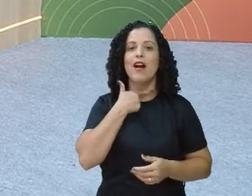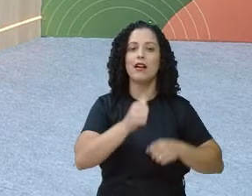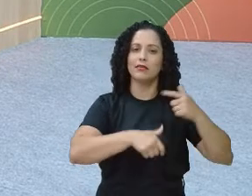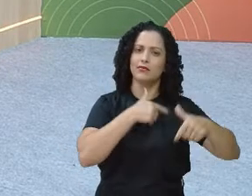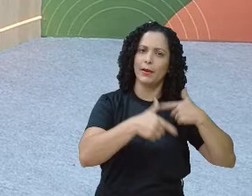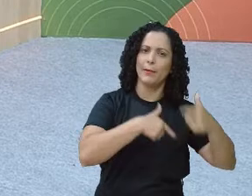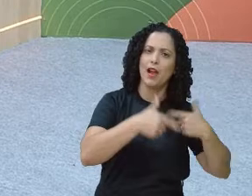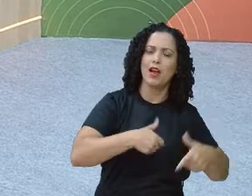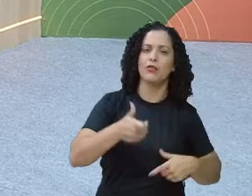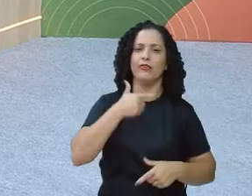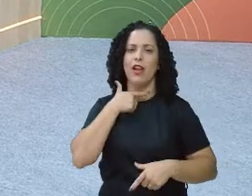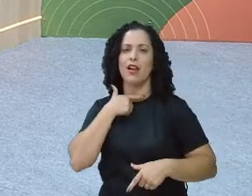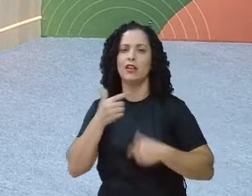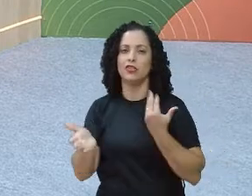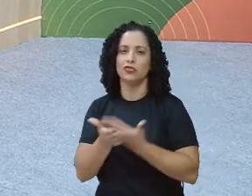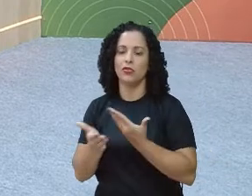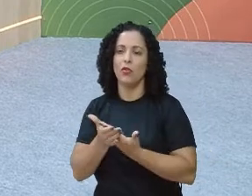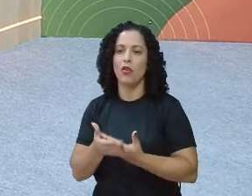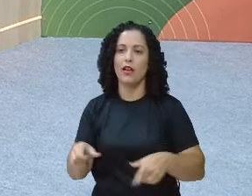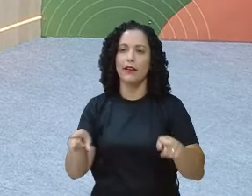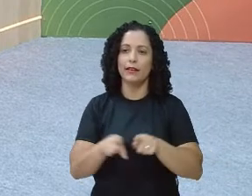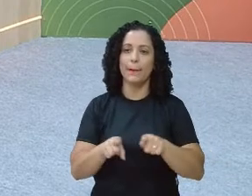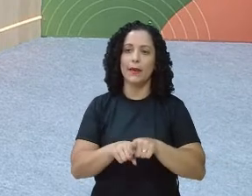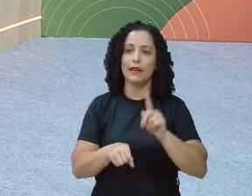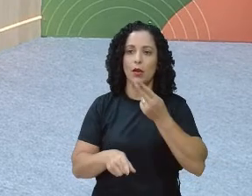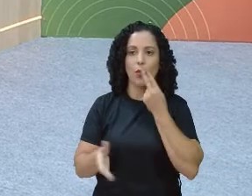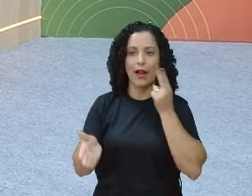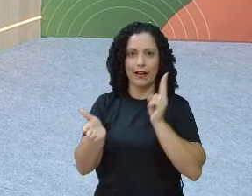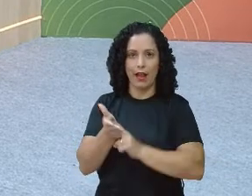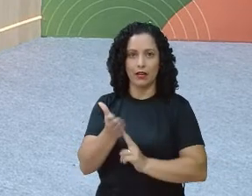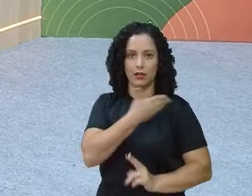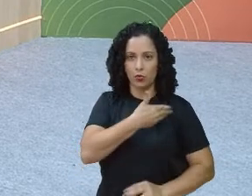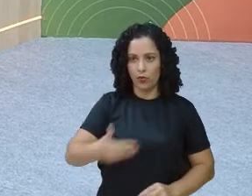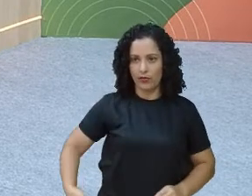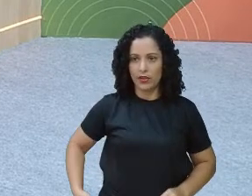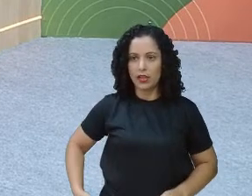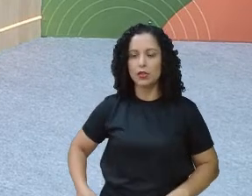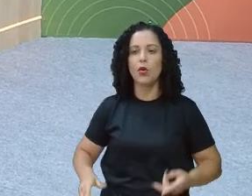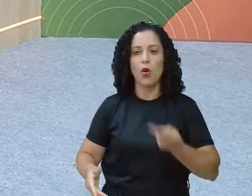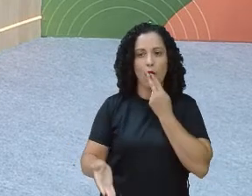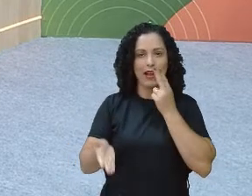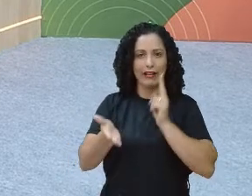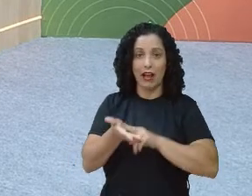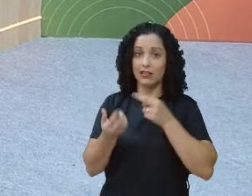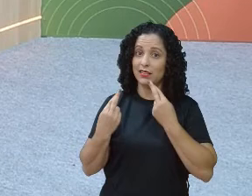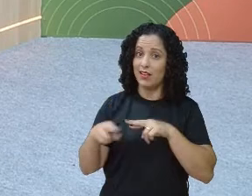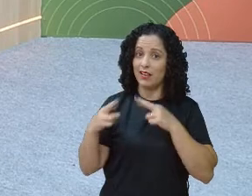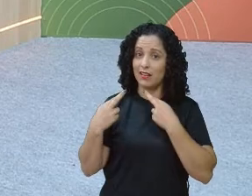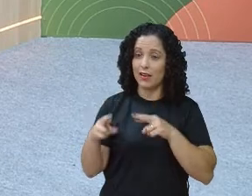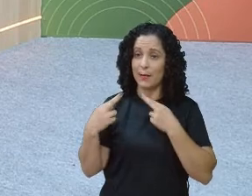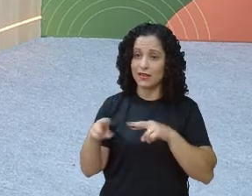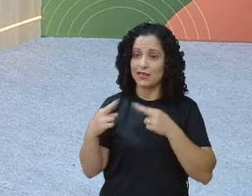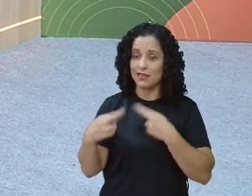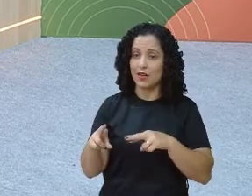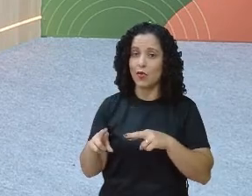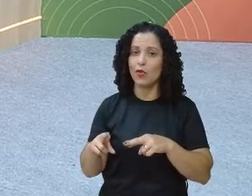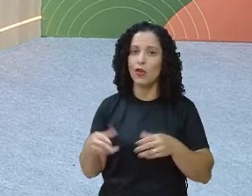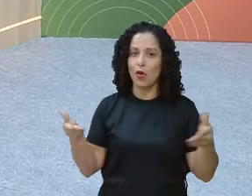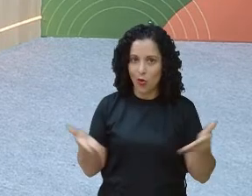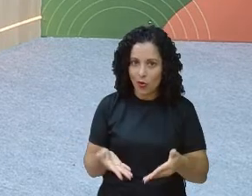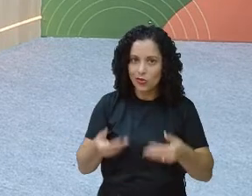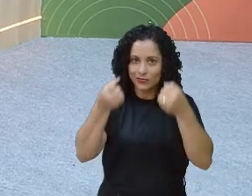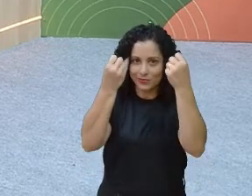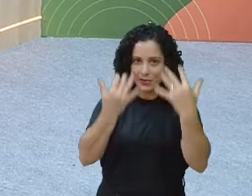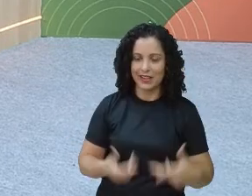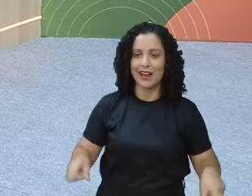estudos, por exemplo. Nós temos a carta oficial, dada pelo governo, uma carta de reclamação, que é aquela que a gente vai falar